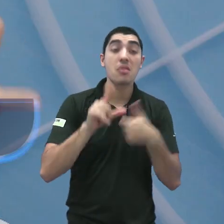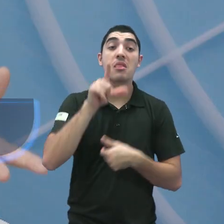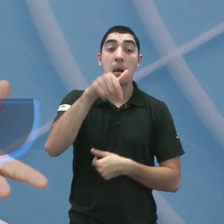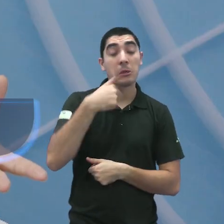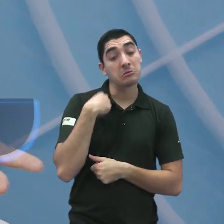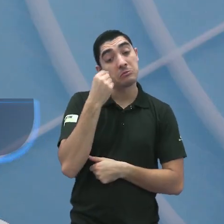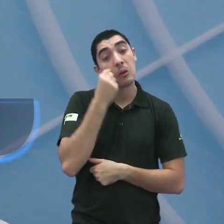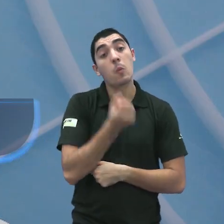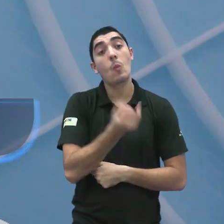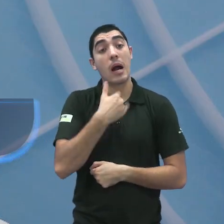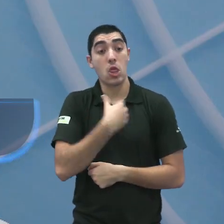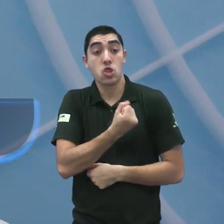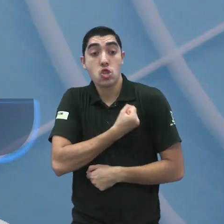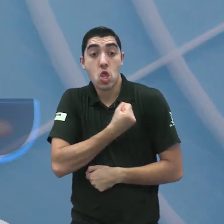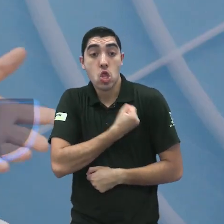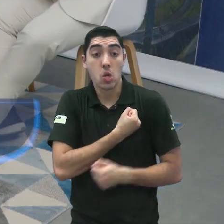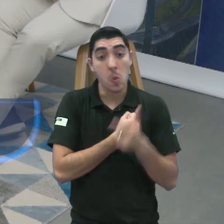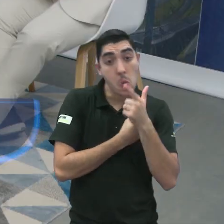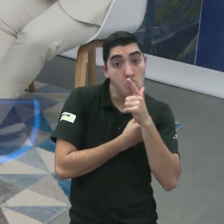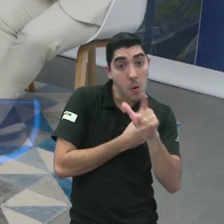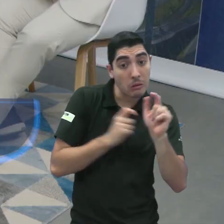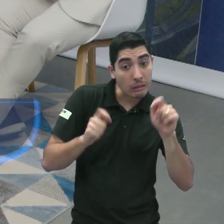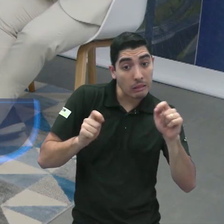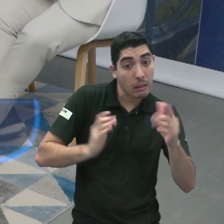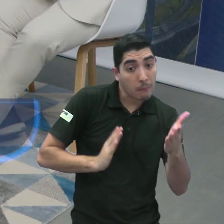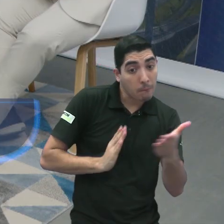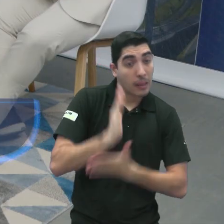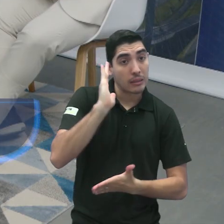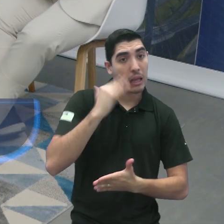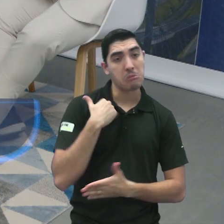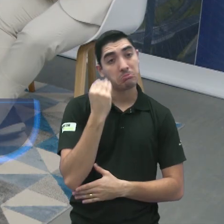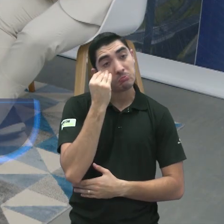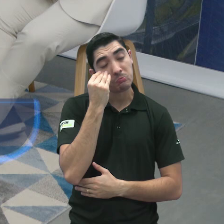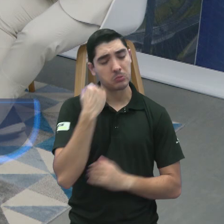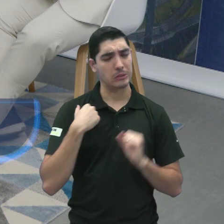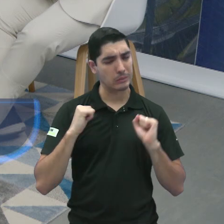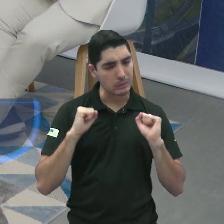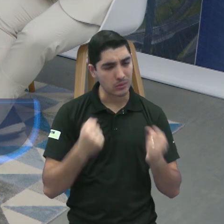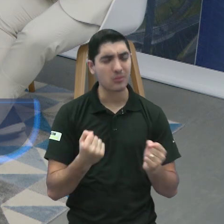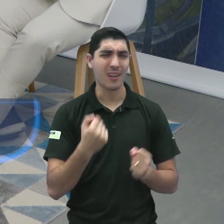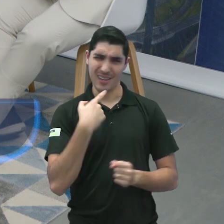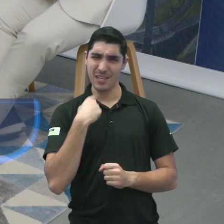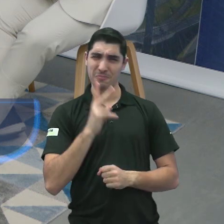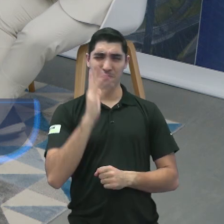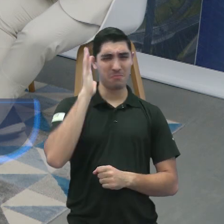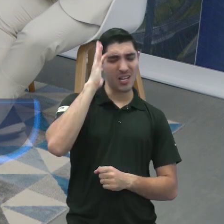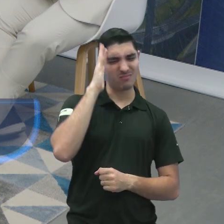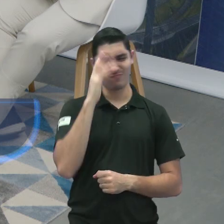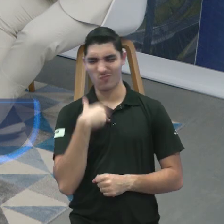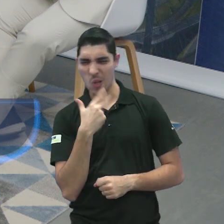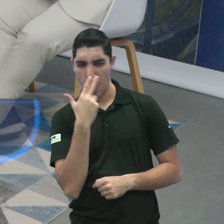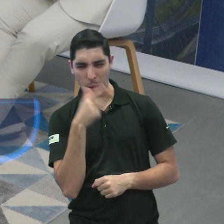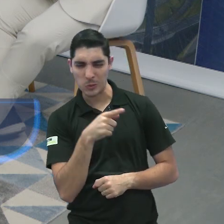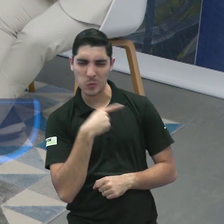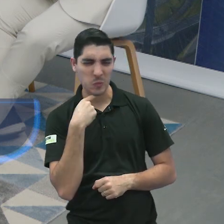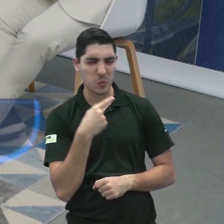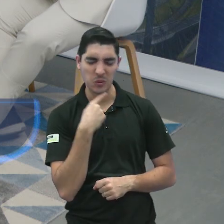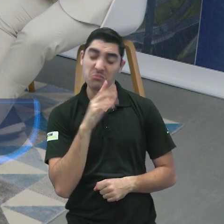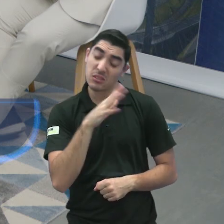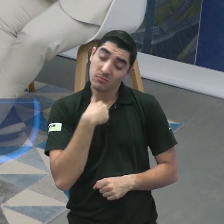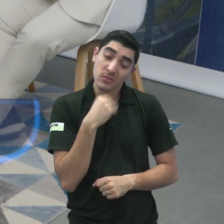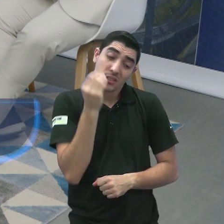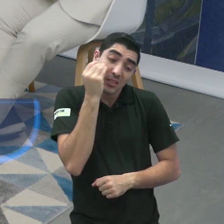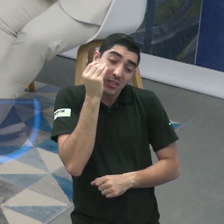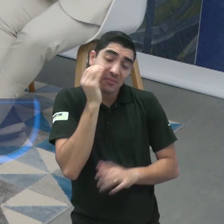nota e vejo se eu consigo passar em alguma matéria. Eu sempre fui meio assim, acho que não dá, mas vou tentar.